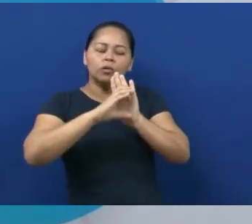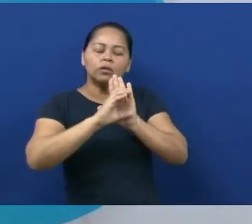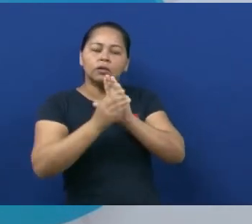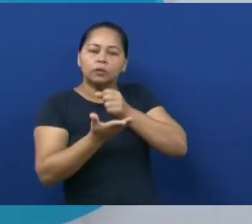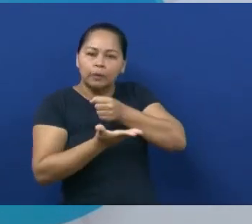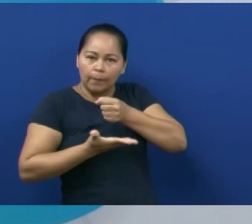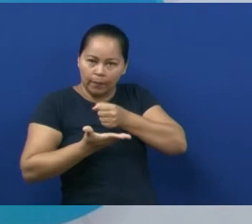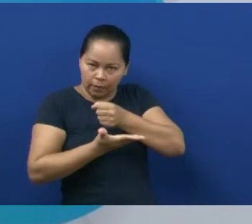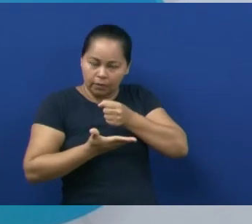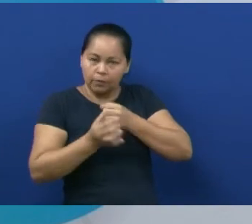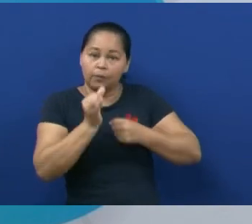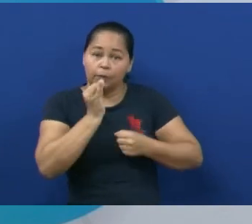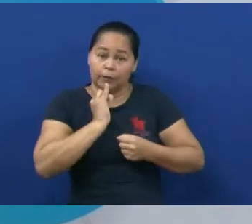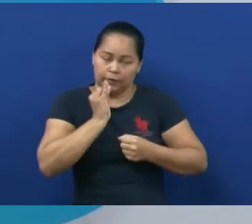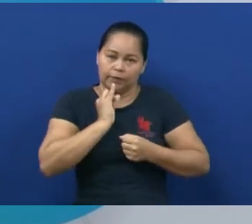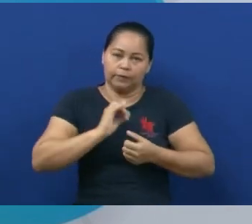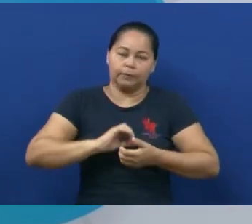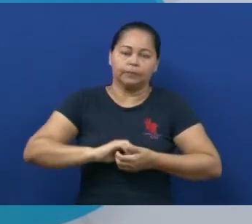Por exemplo,